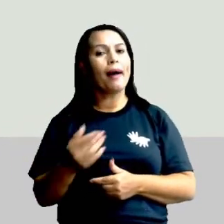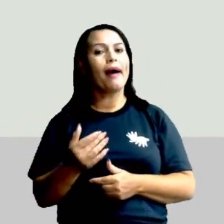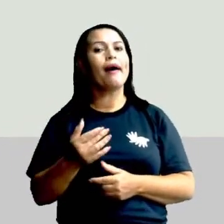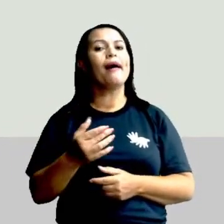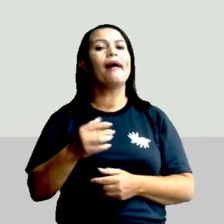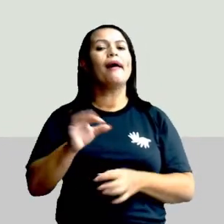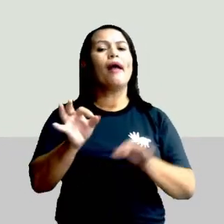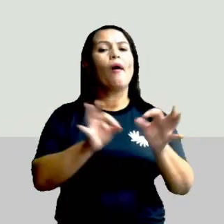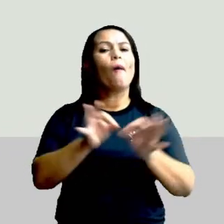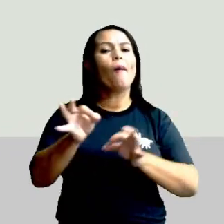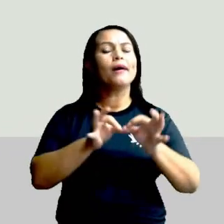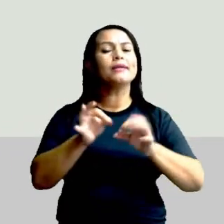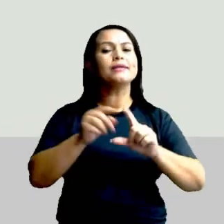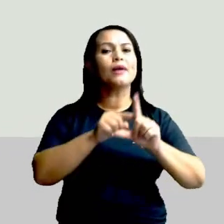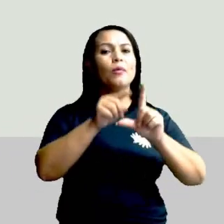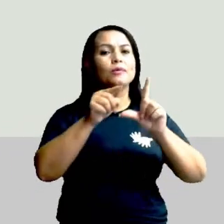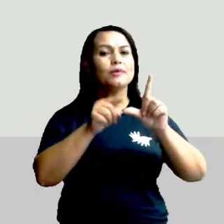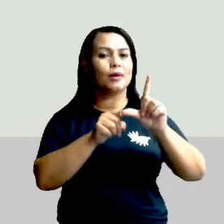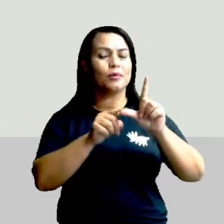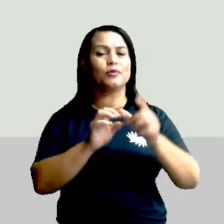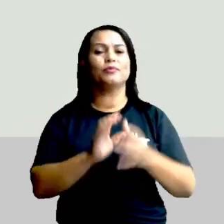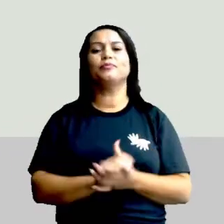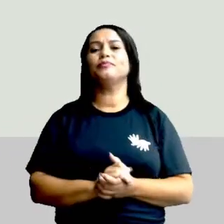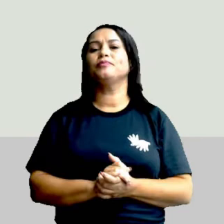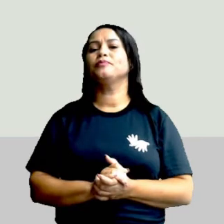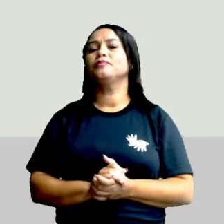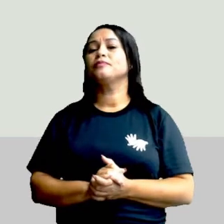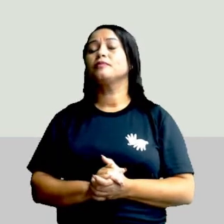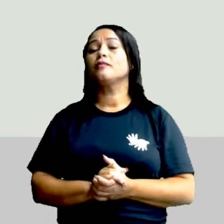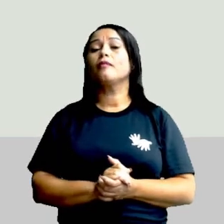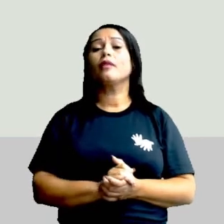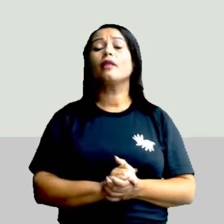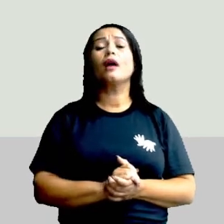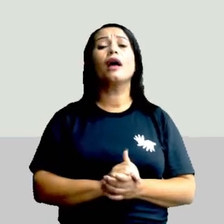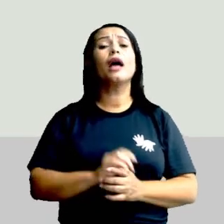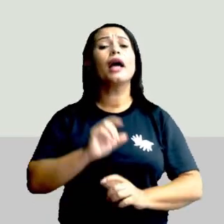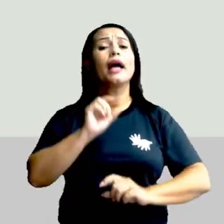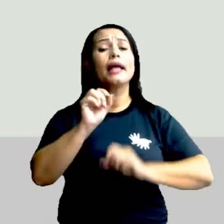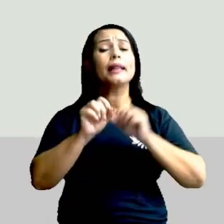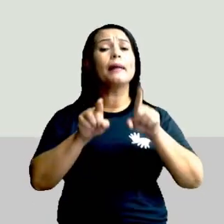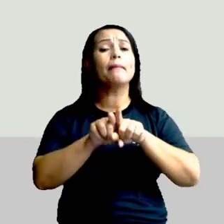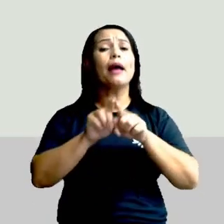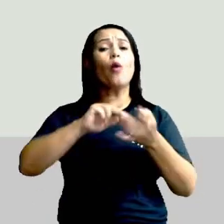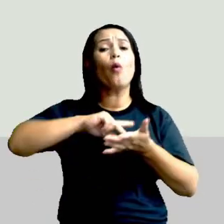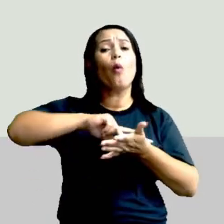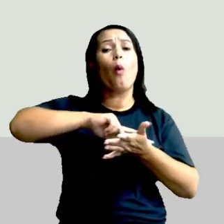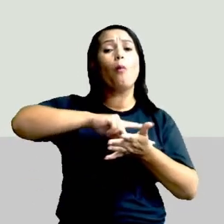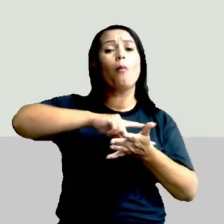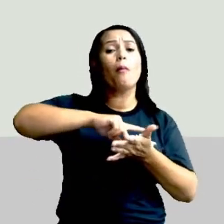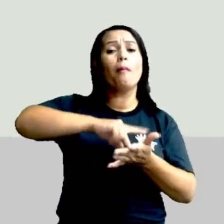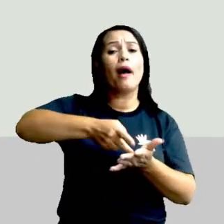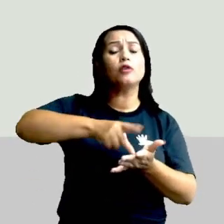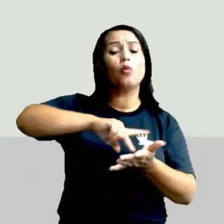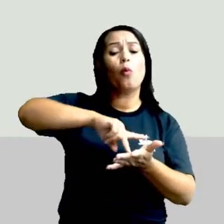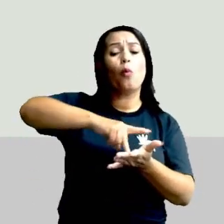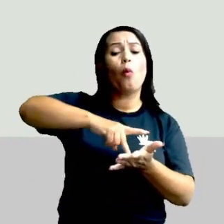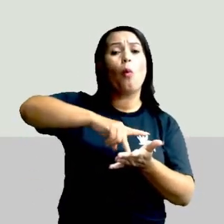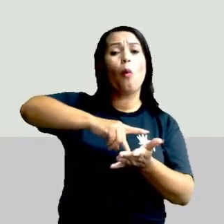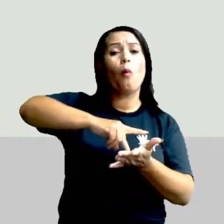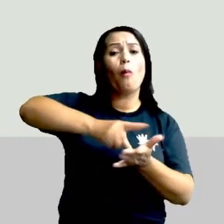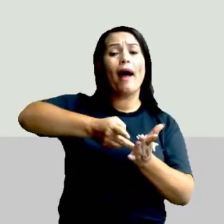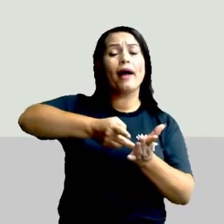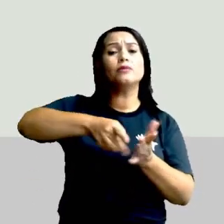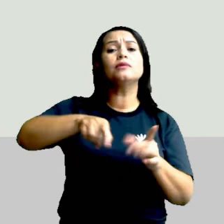construir os ângulos Tá certo e um compasso tá o compasso né